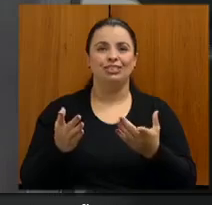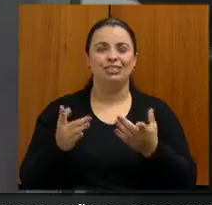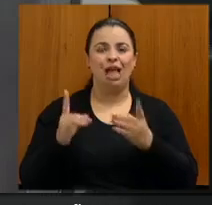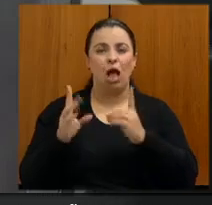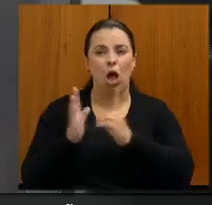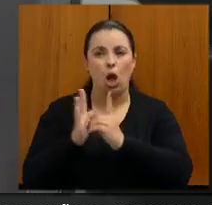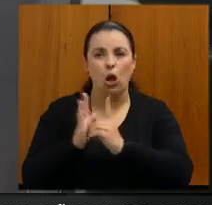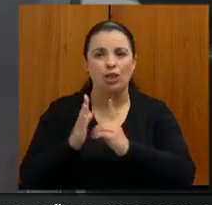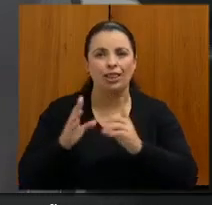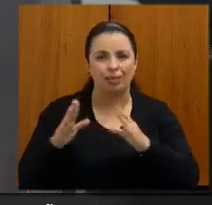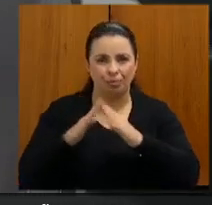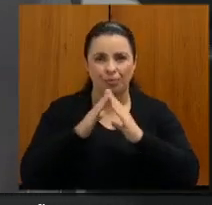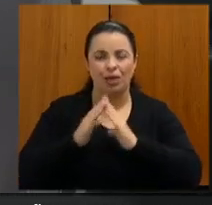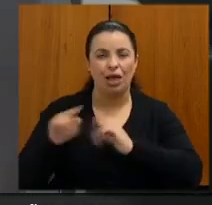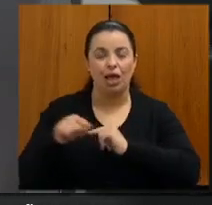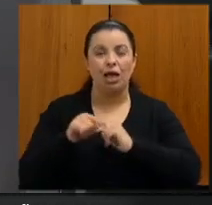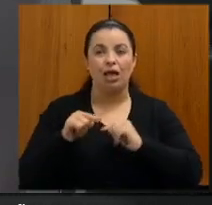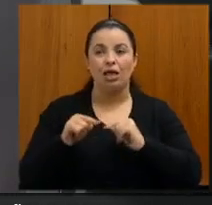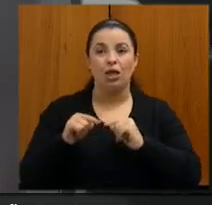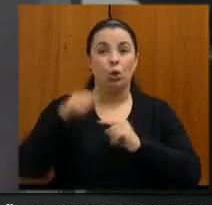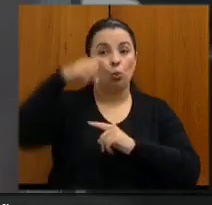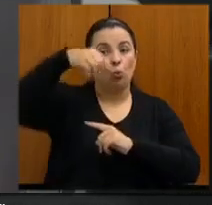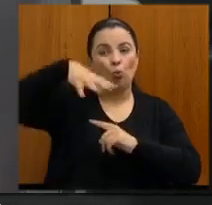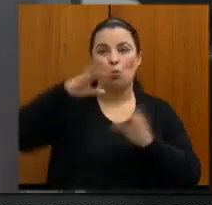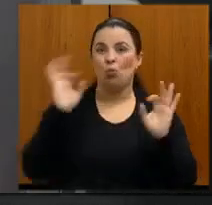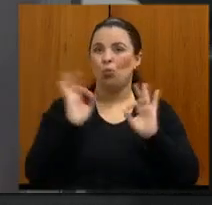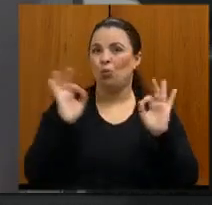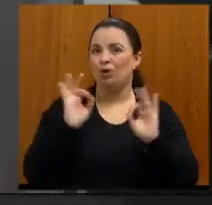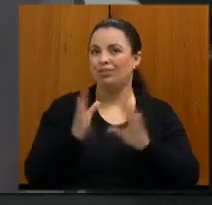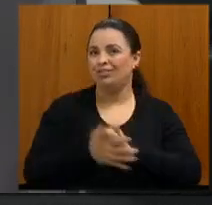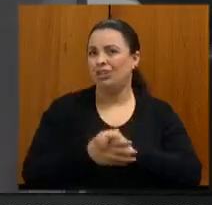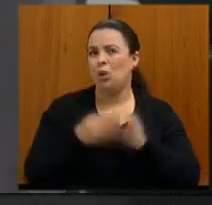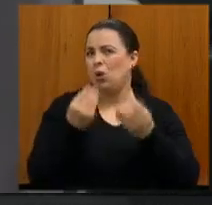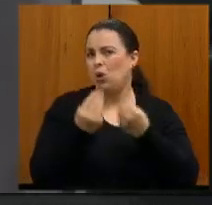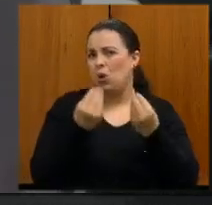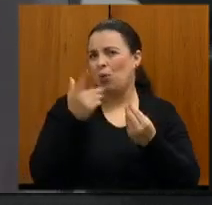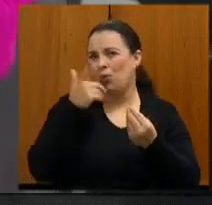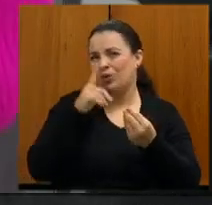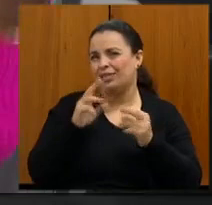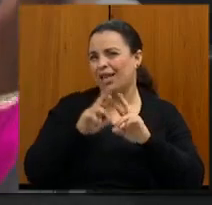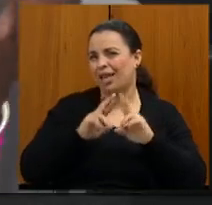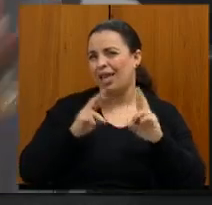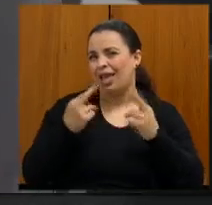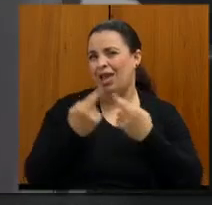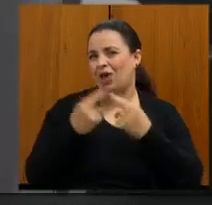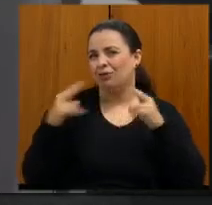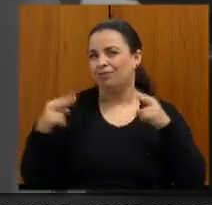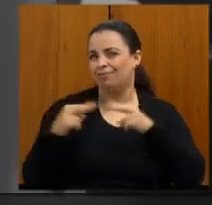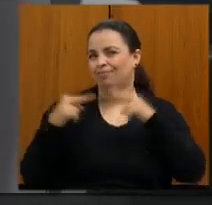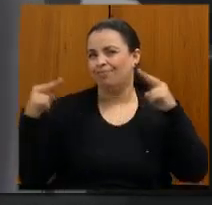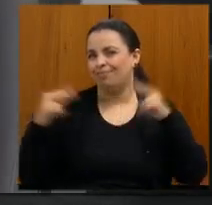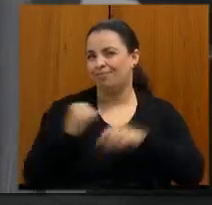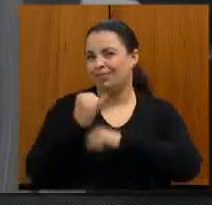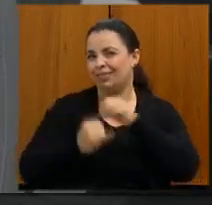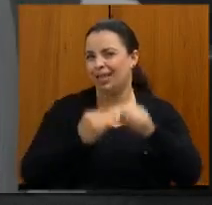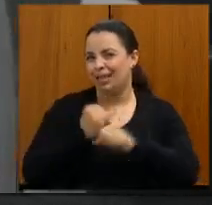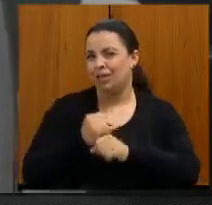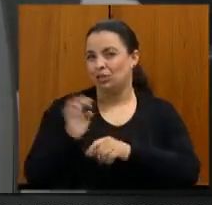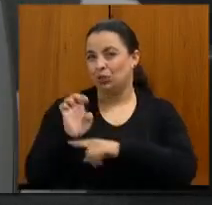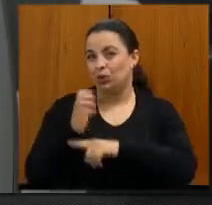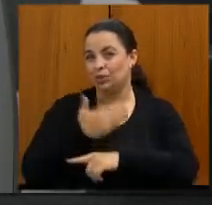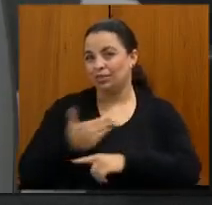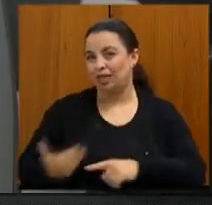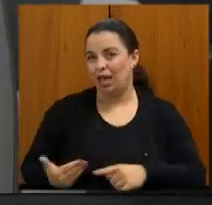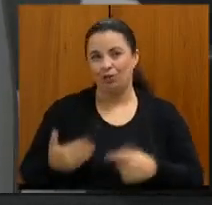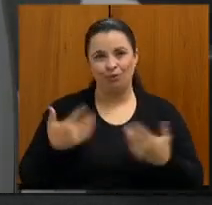não tem luz então vocês vão conseguir fazer reunião de internet com o estado é alguma entidade que tá fazendo essa internet